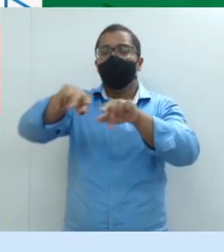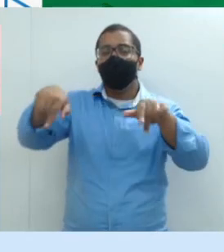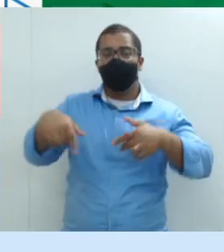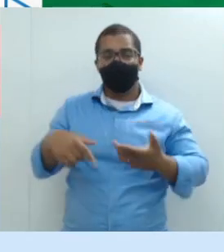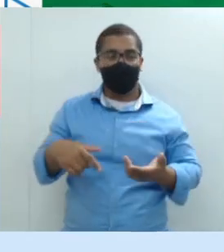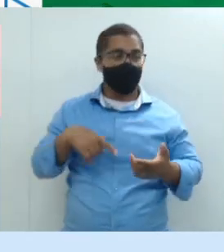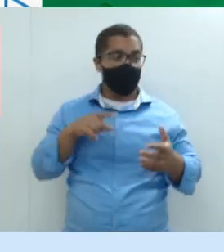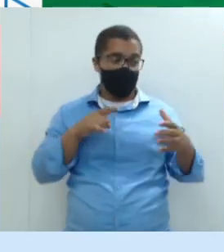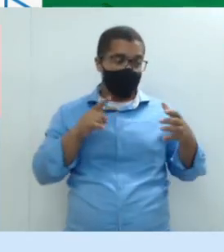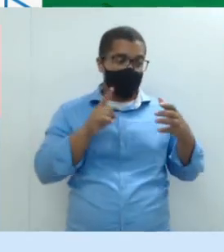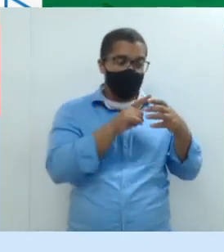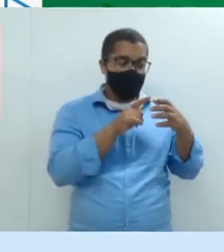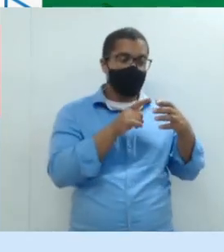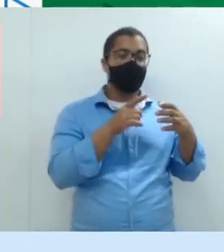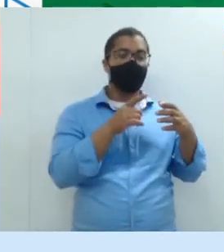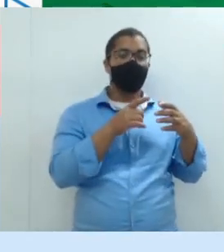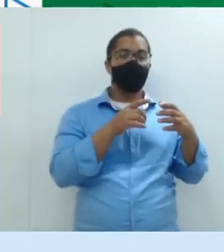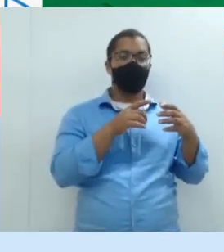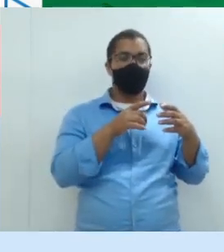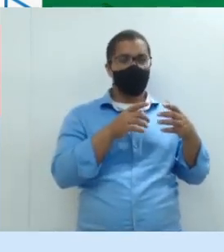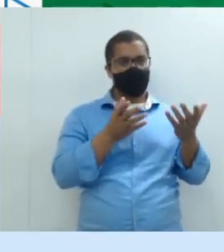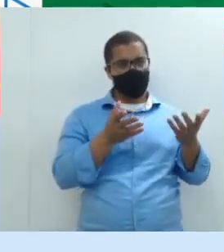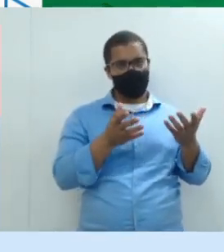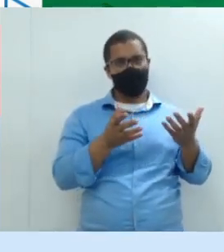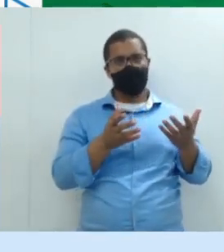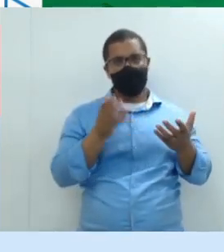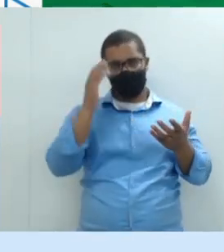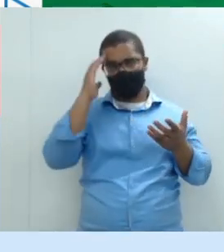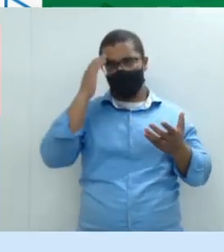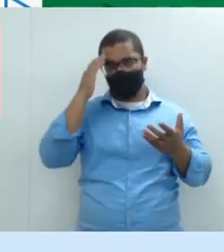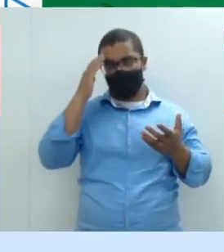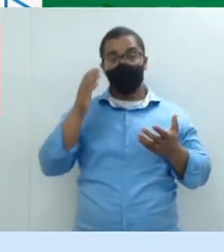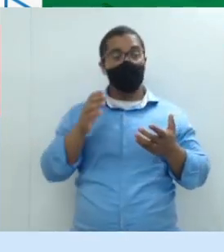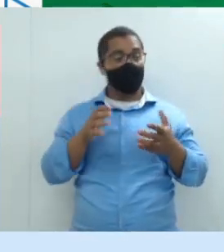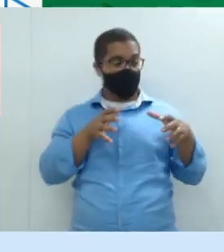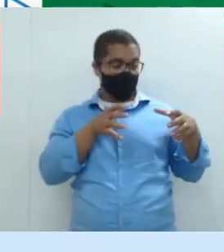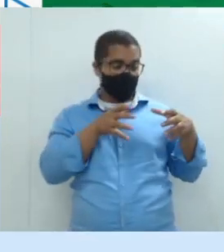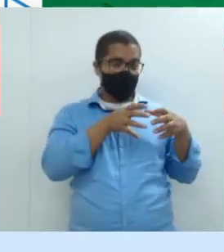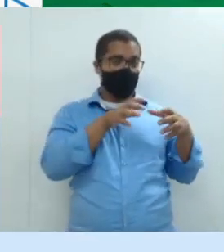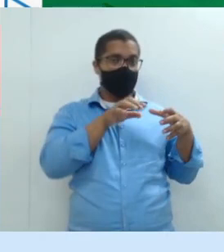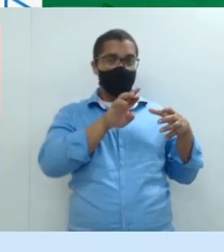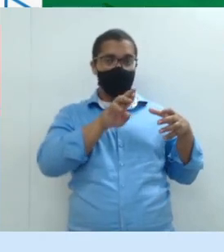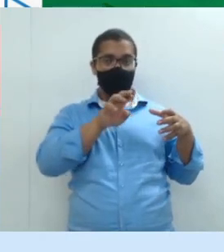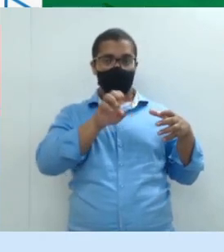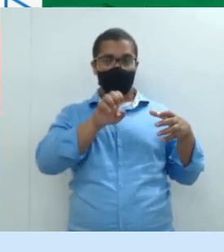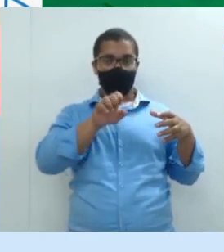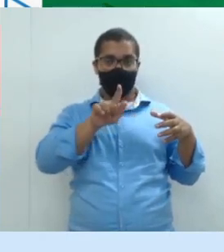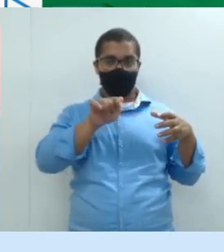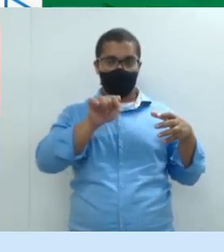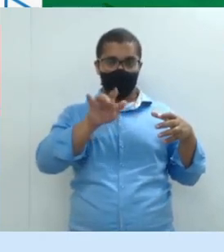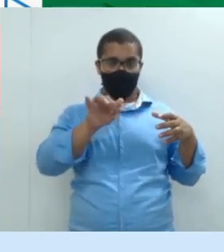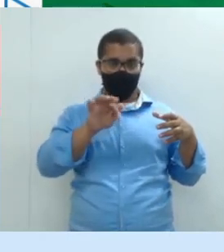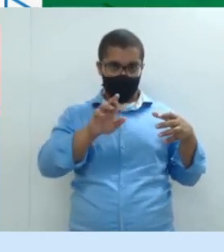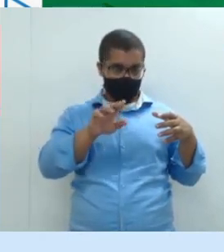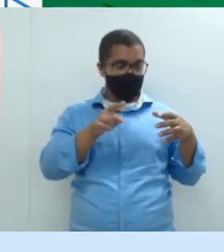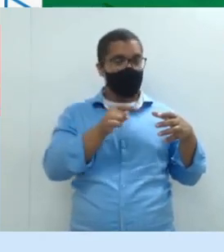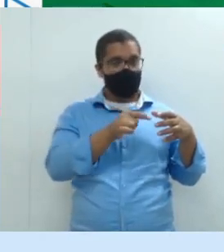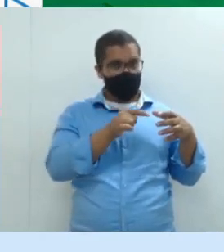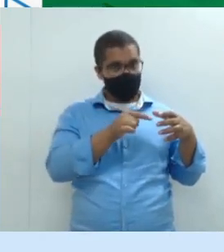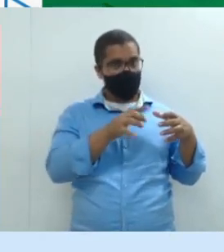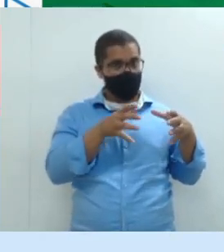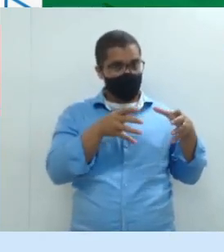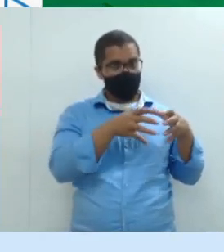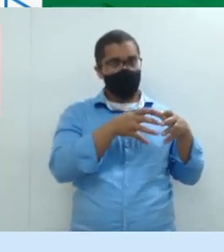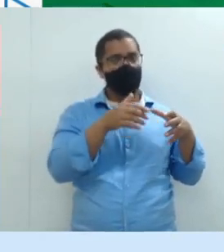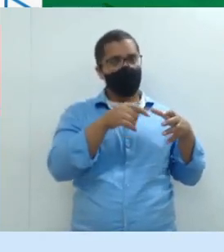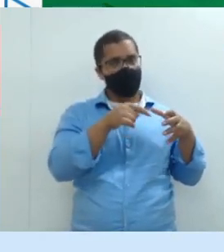participação tão nítida e misturada social. Então esse clero regular, ele já vai ser visto mais tarde como um clero,